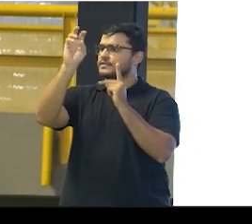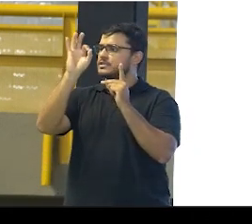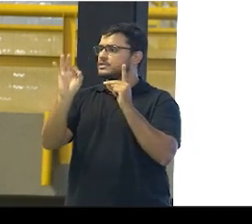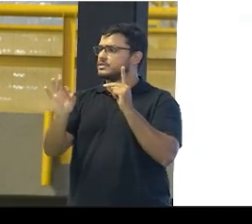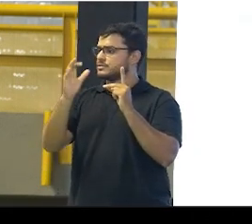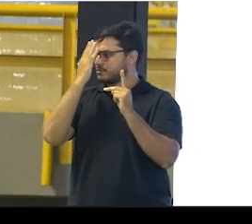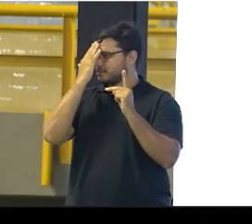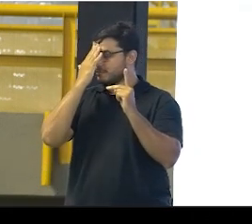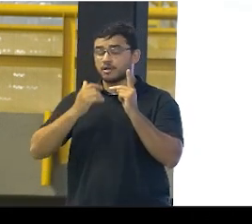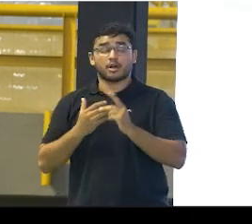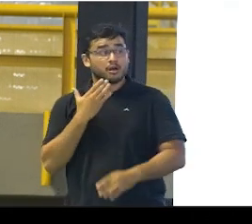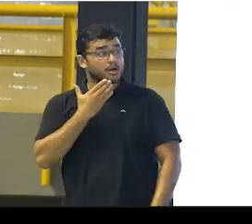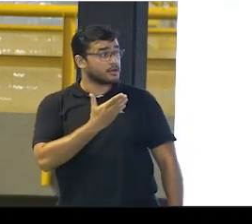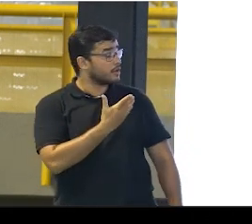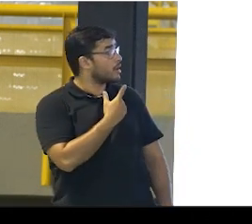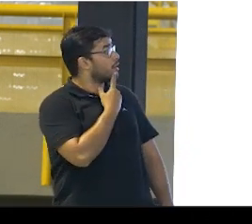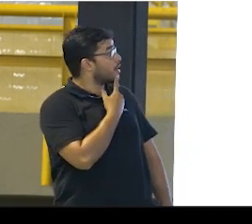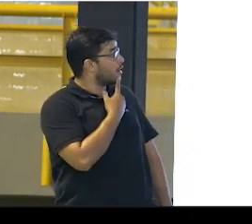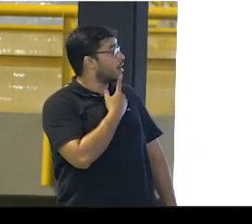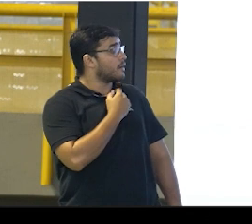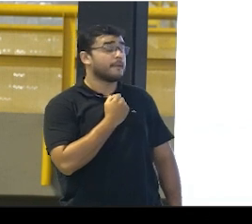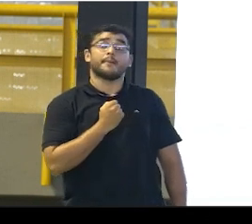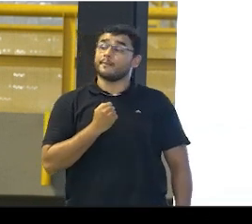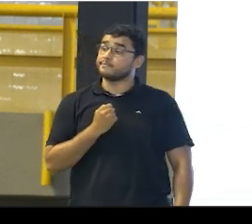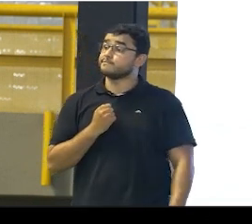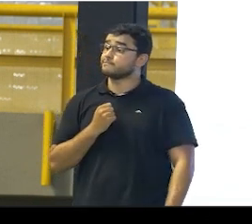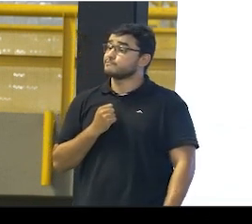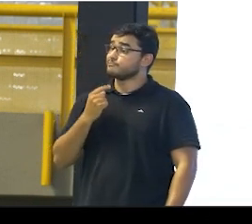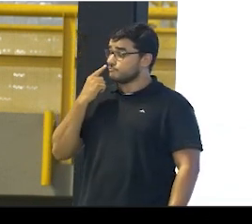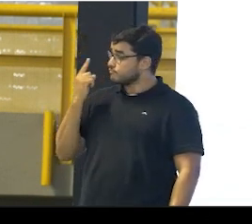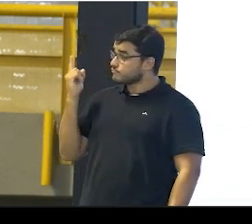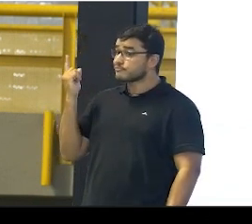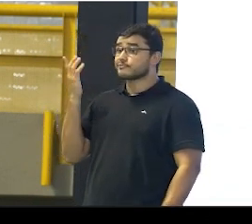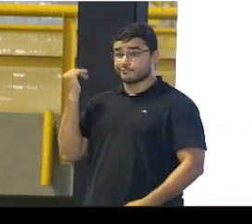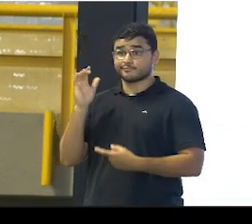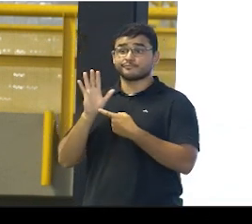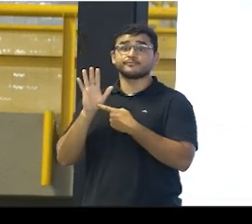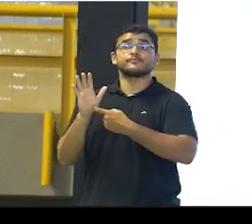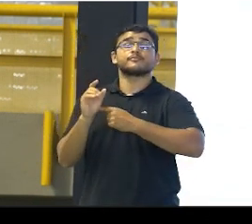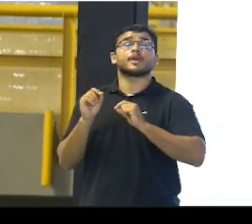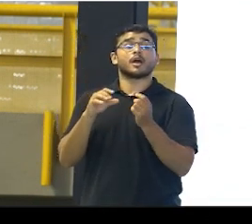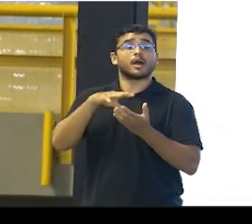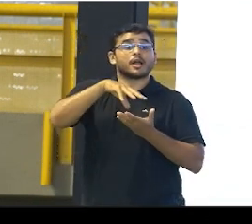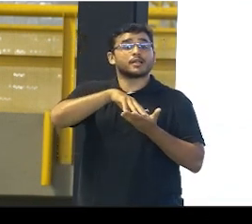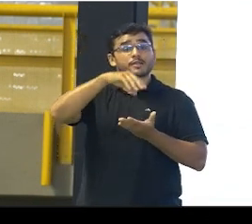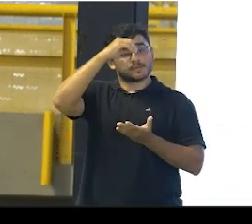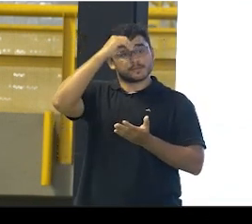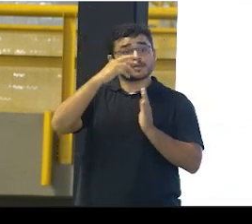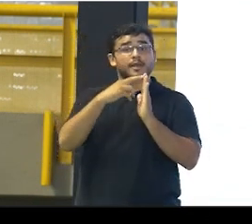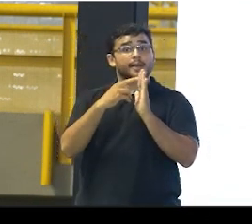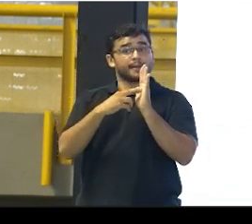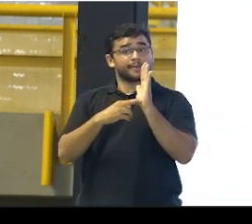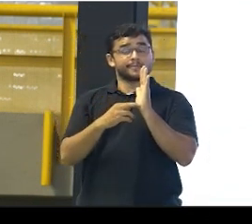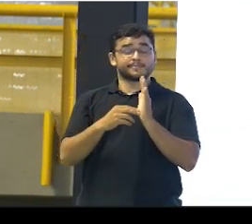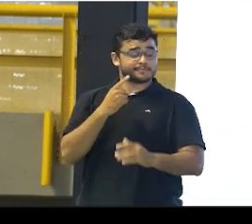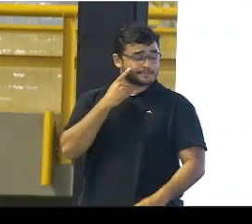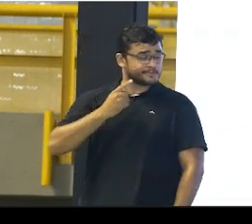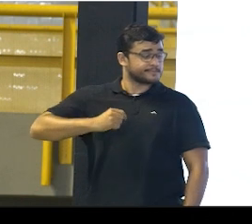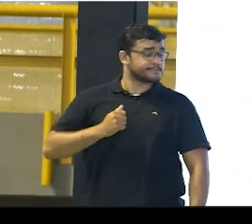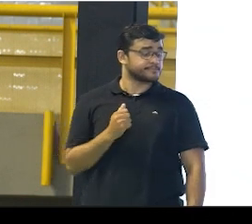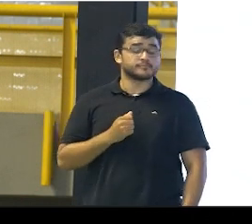25. Oh! E aí é onde nasceu o Teorema de Pitágoras, que ele dizia